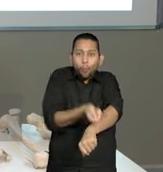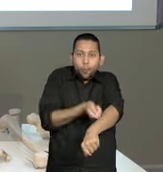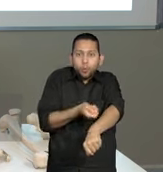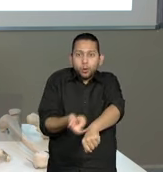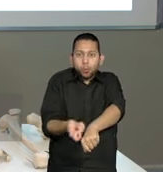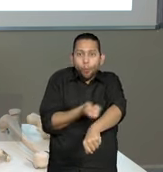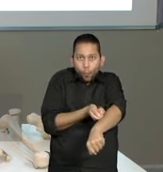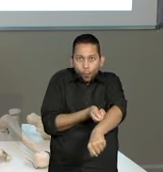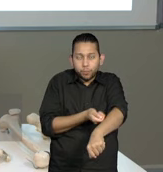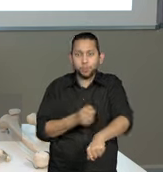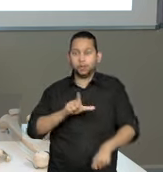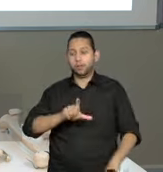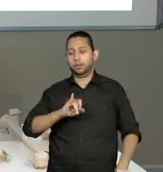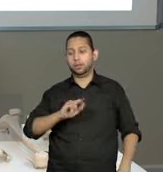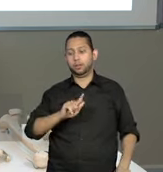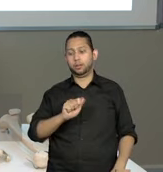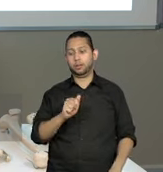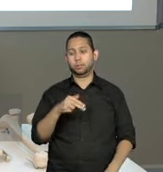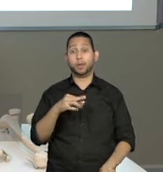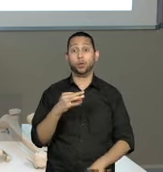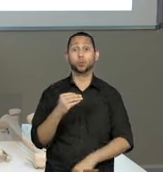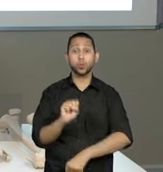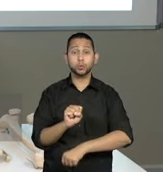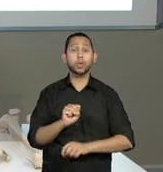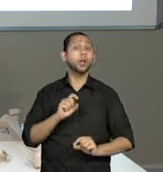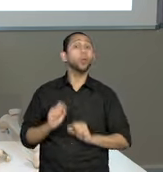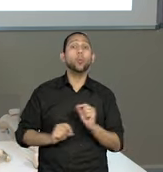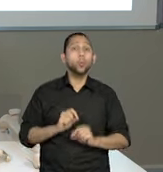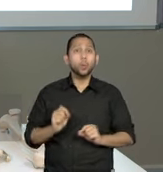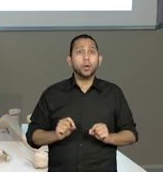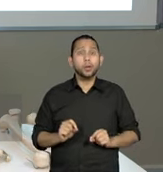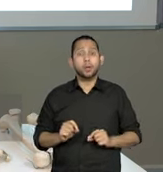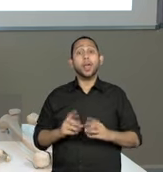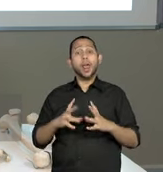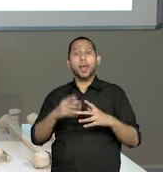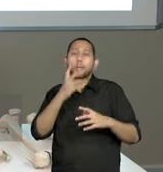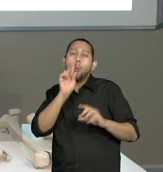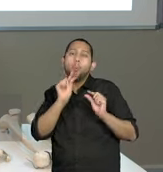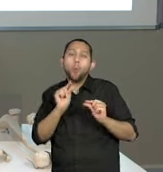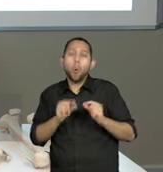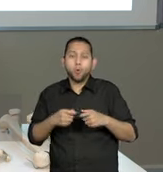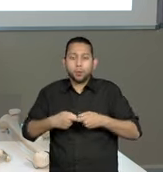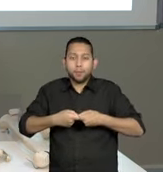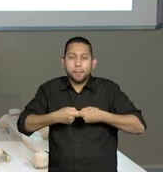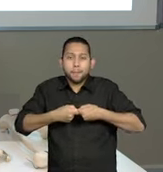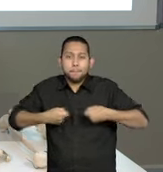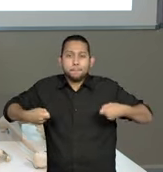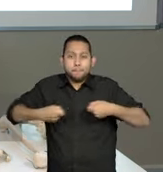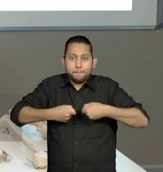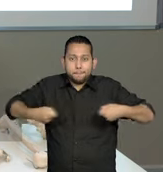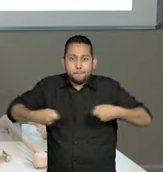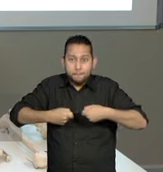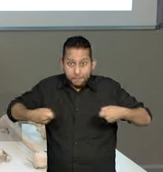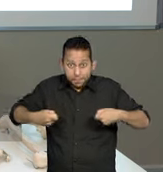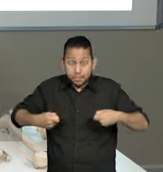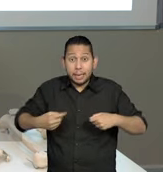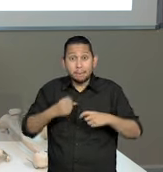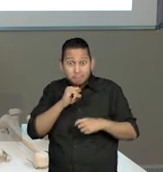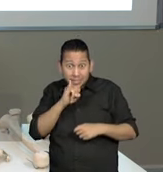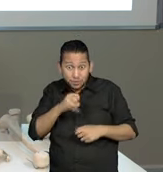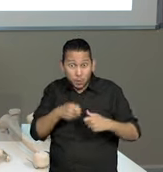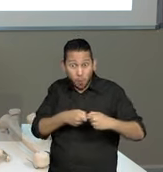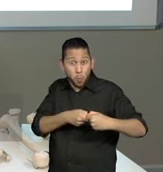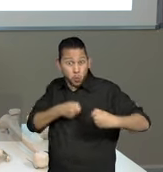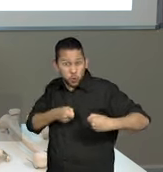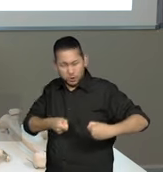feitos de um material que é flexível e que é resistente. Ele